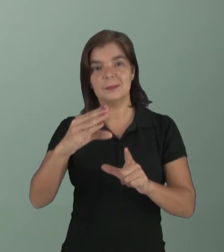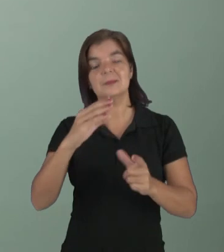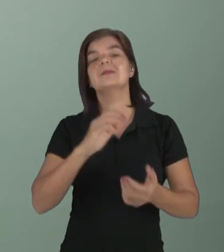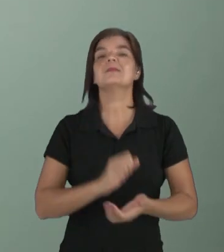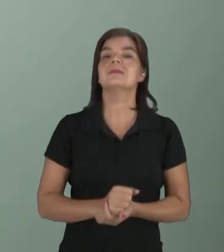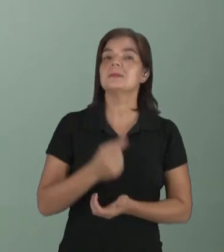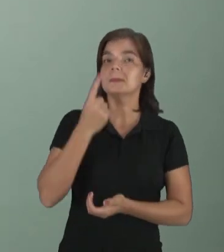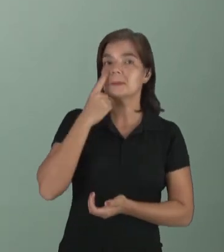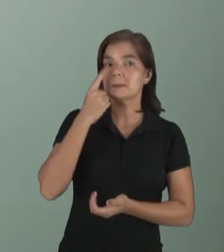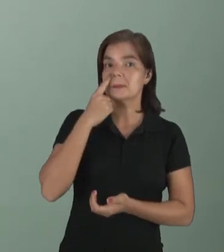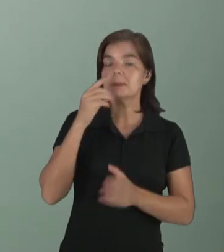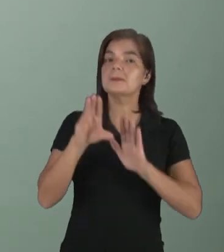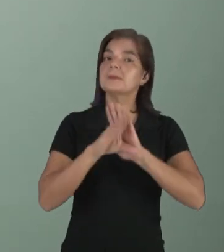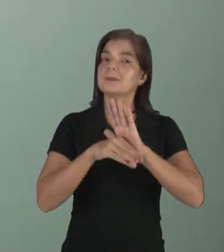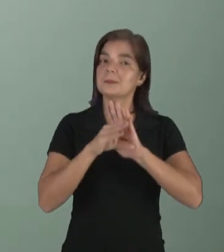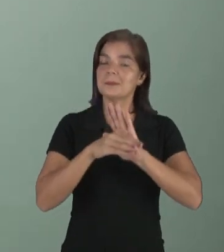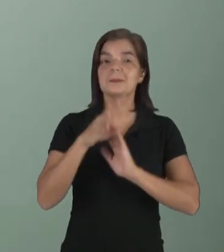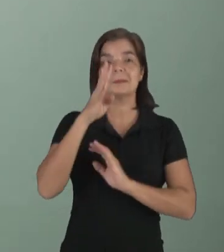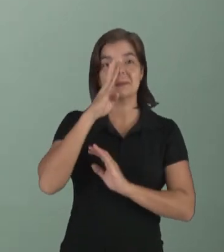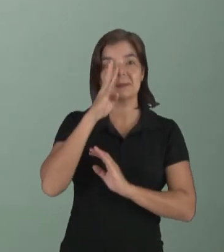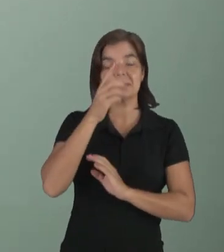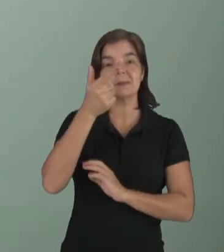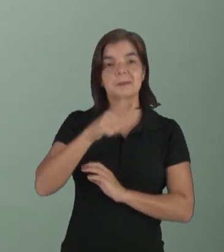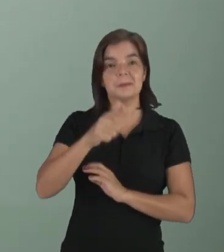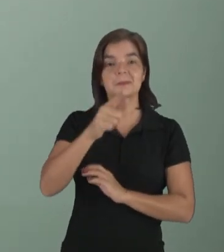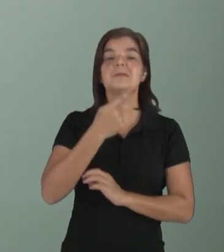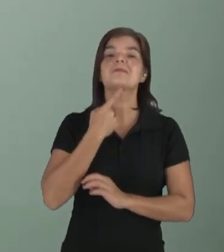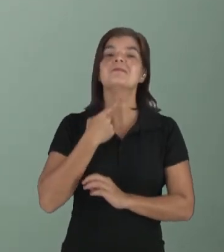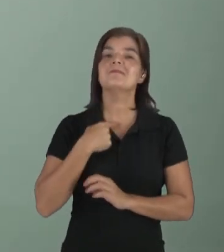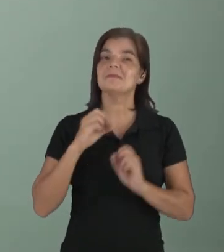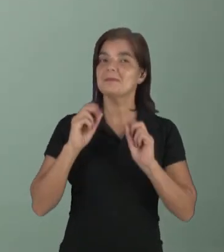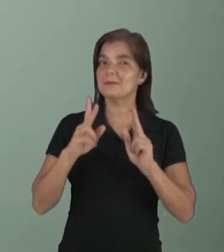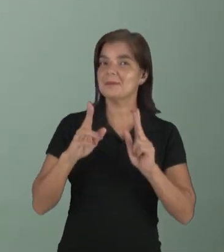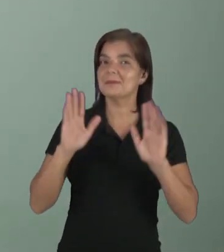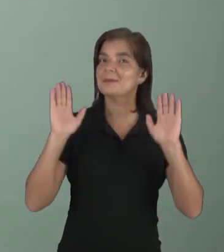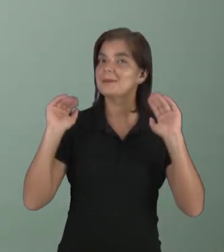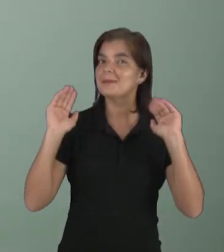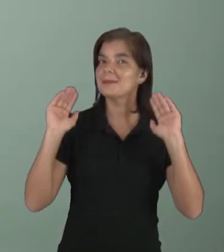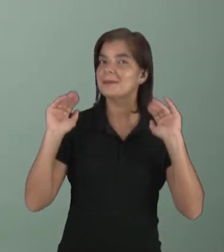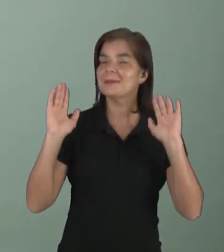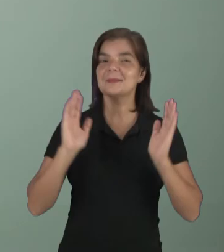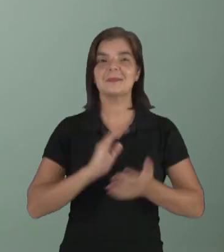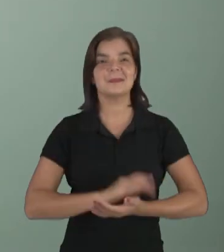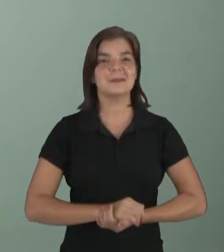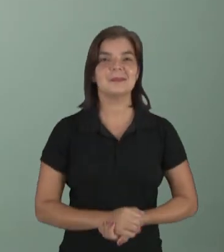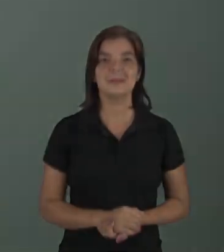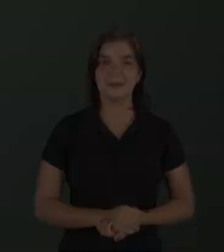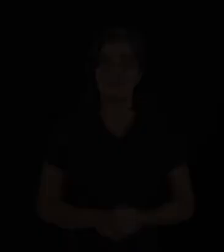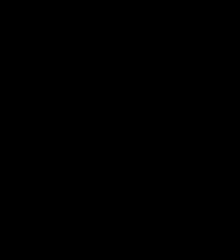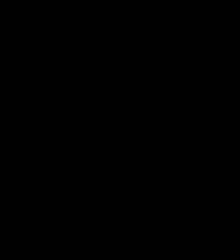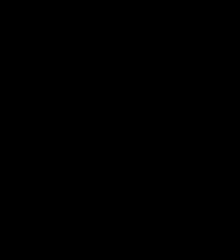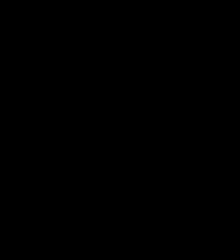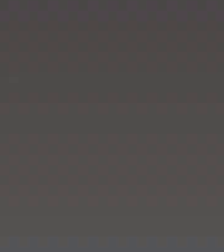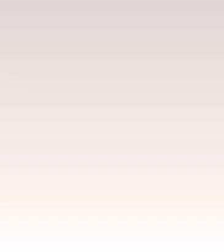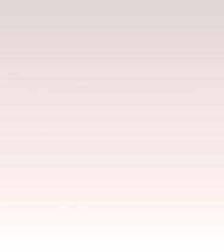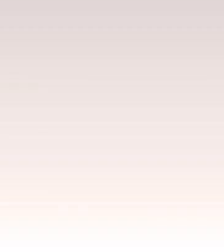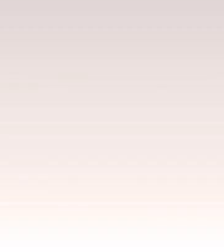a plataforma eduque para mais conteúdos e assistir à aula quantas vezes vocês quiserem Ok See you next Class